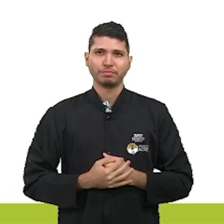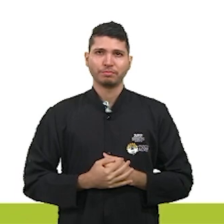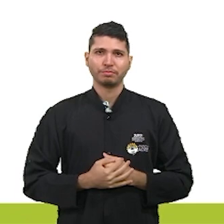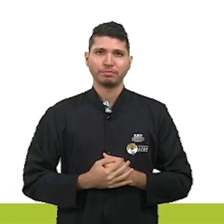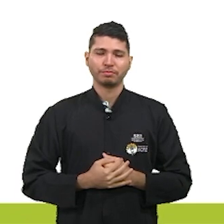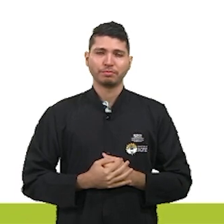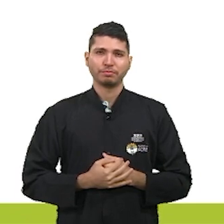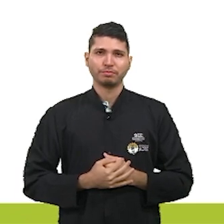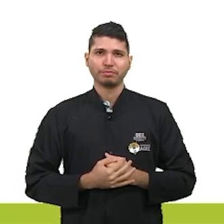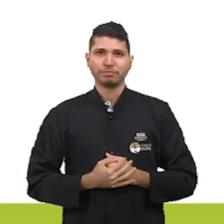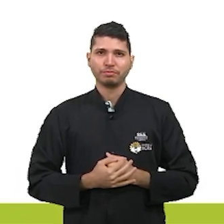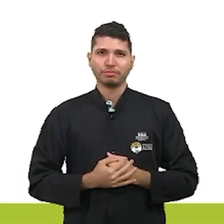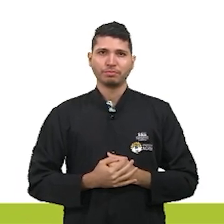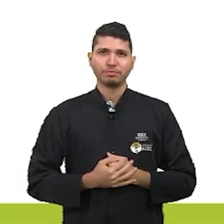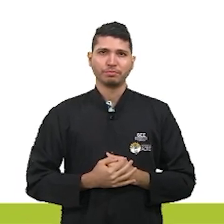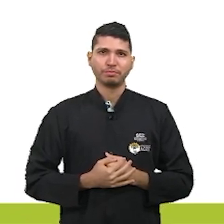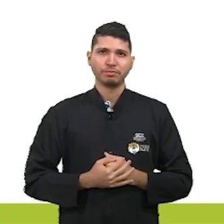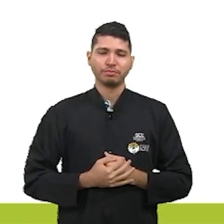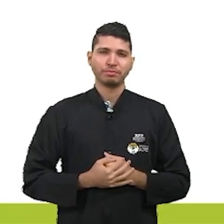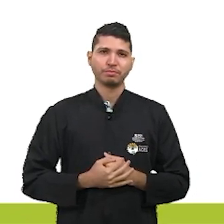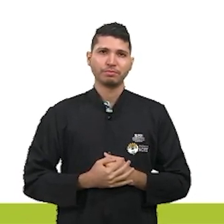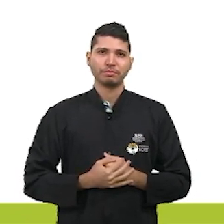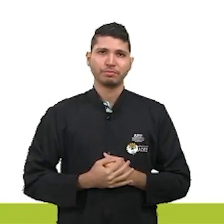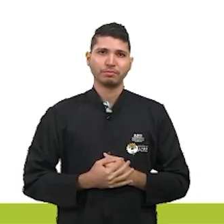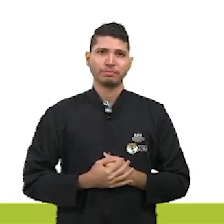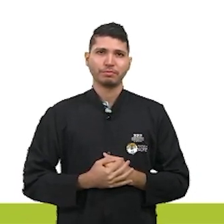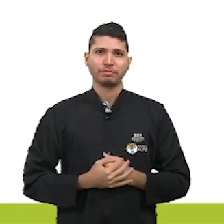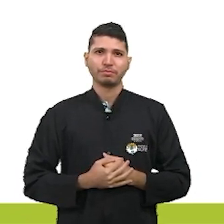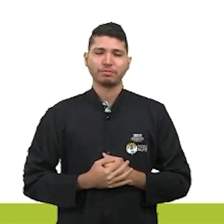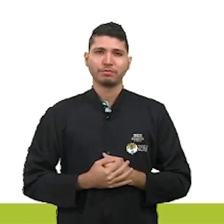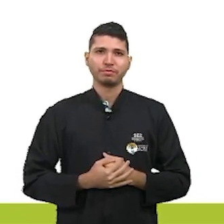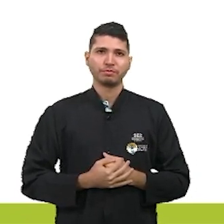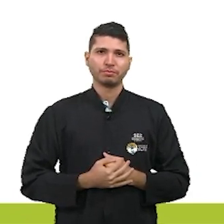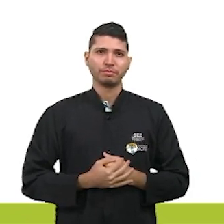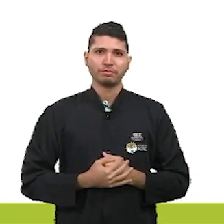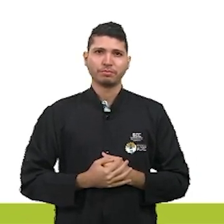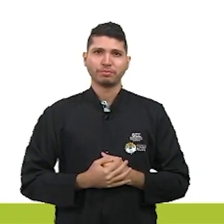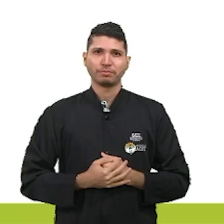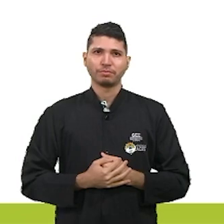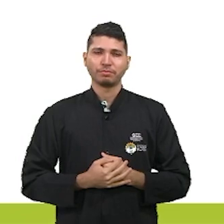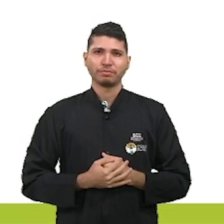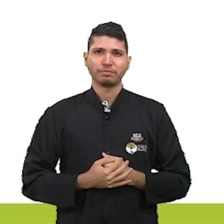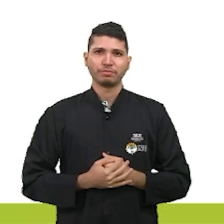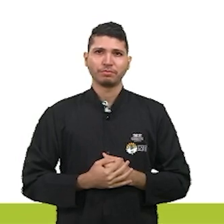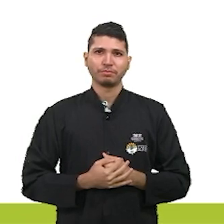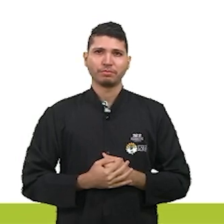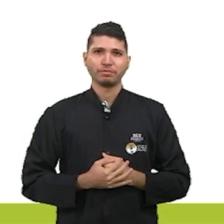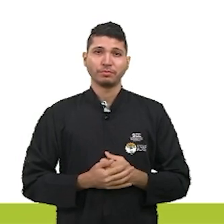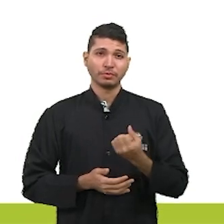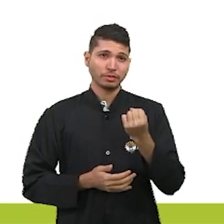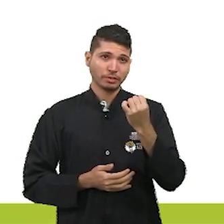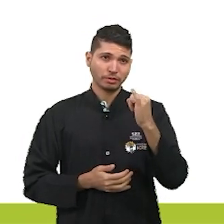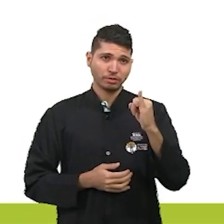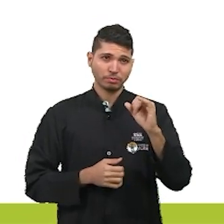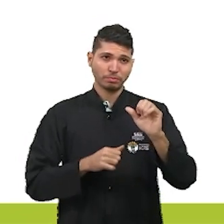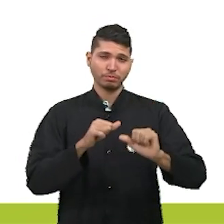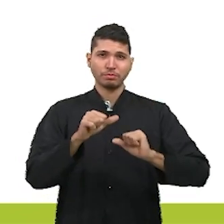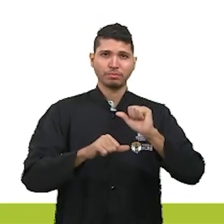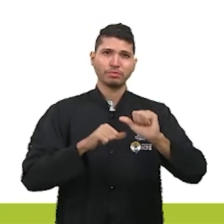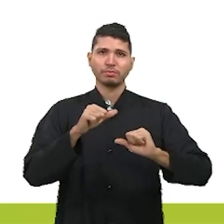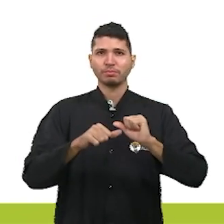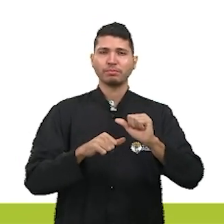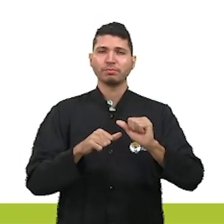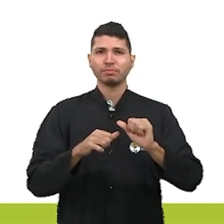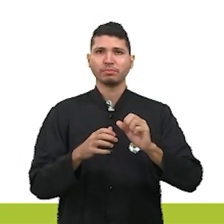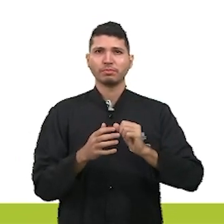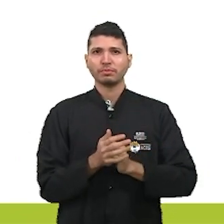pessoas. Mas nós vamos concordar que se eu mudar uma pessoa de posição, a fila está mudando.